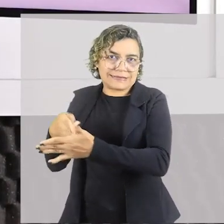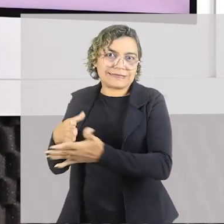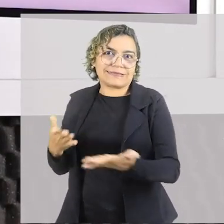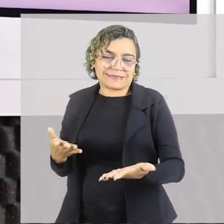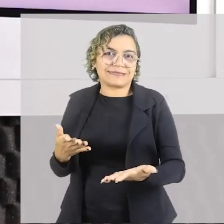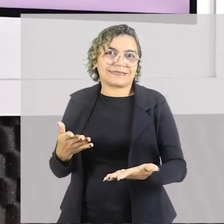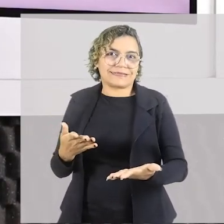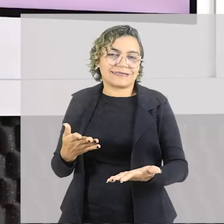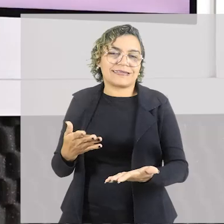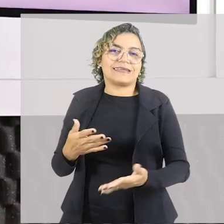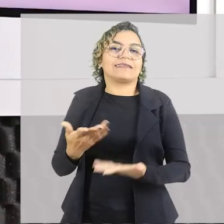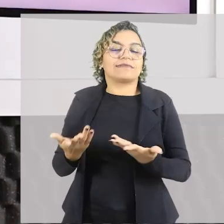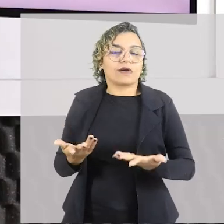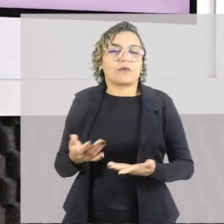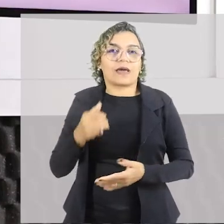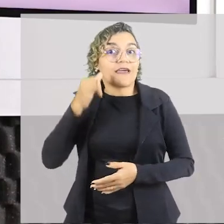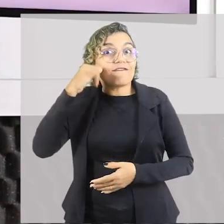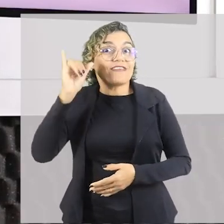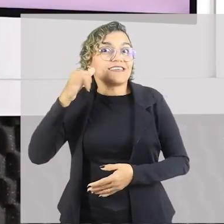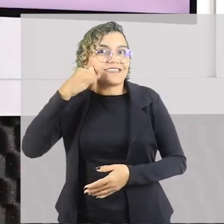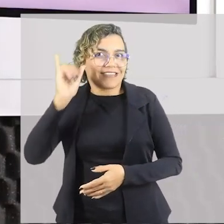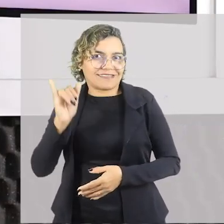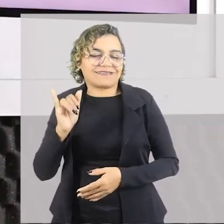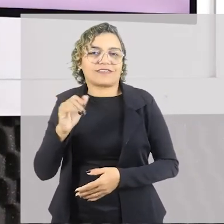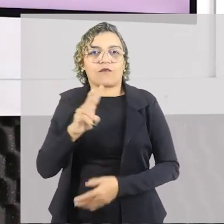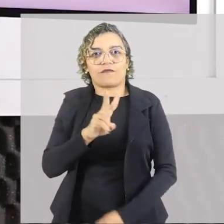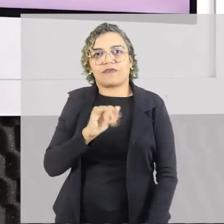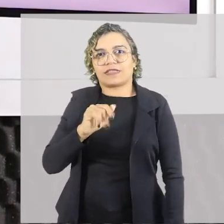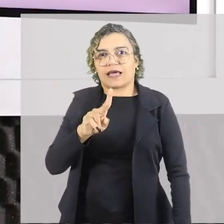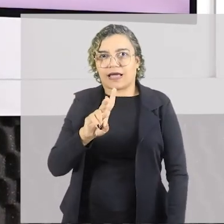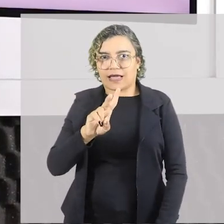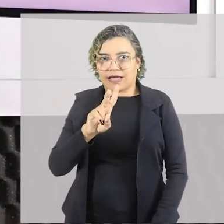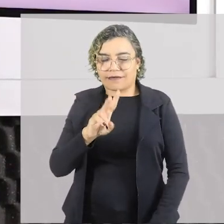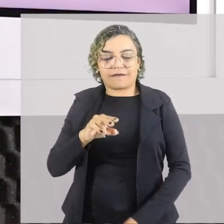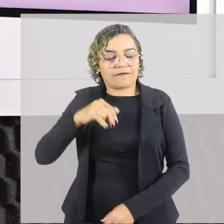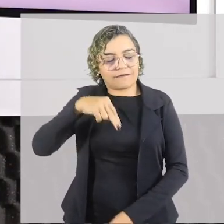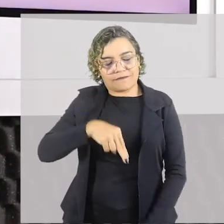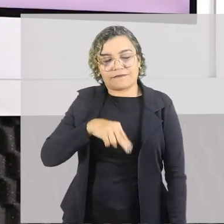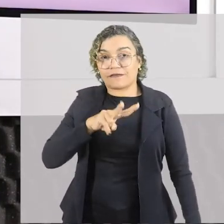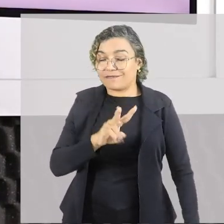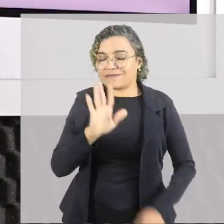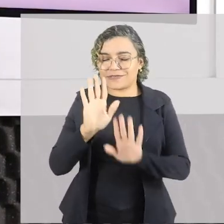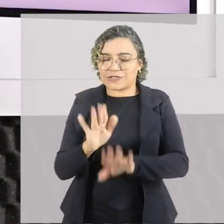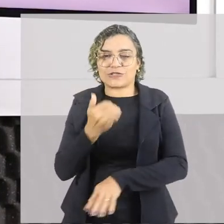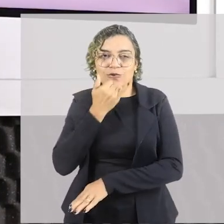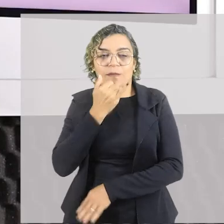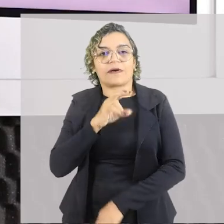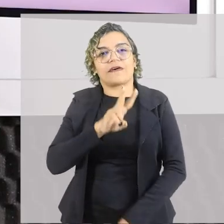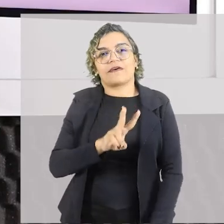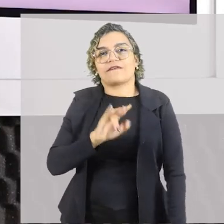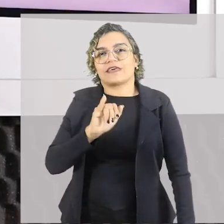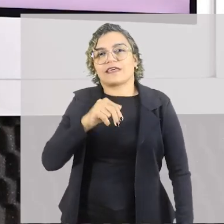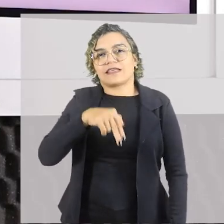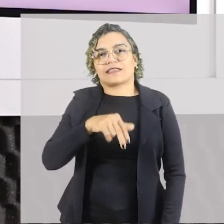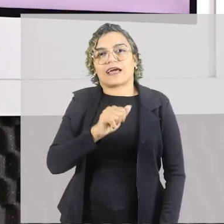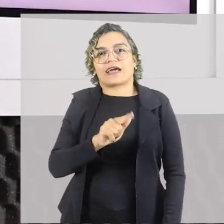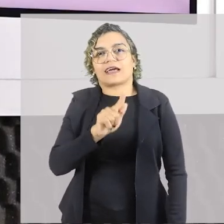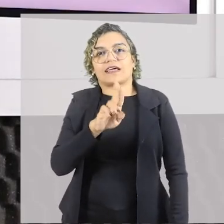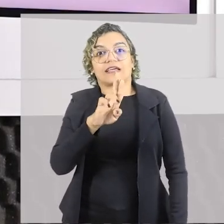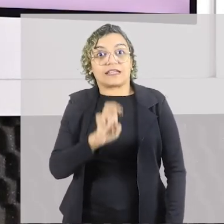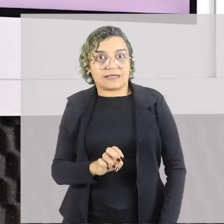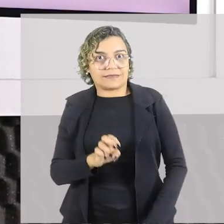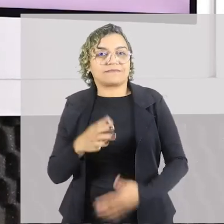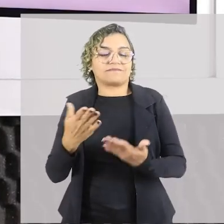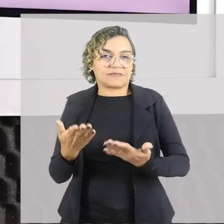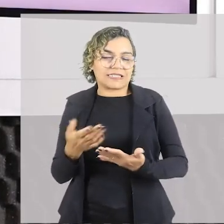daquele metal. Tá certo? Então, é uma forma do metal se proteger. Pronto. E outra coisa, quando você coloca um ovo